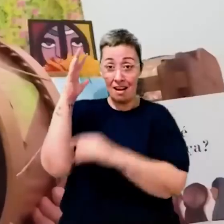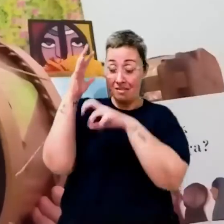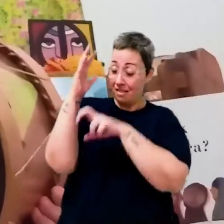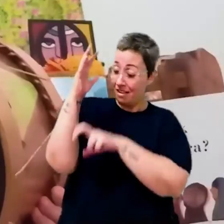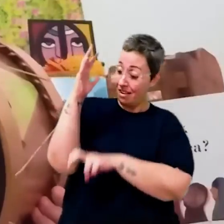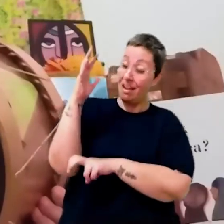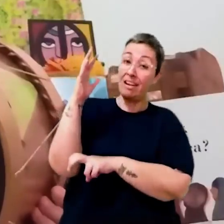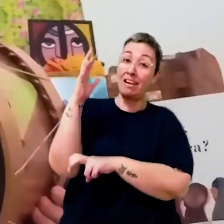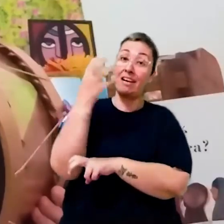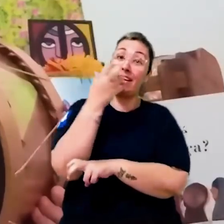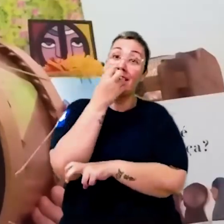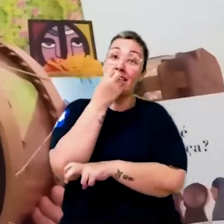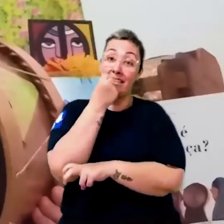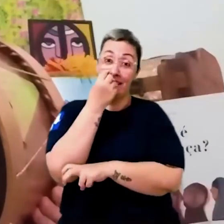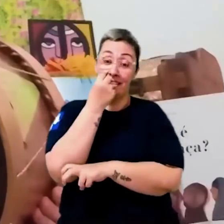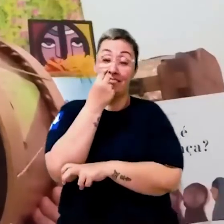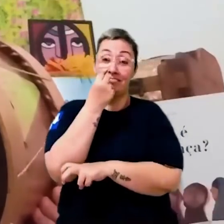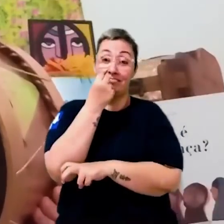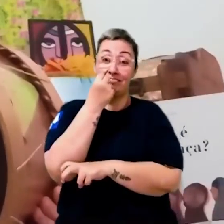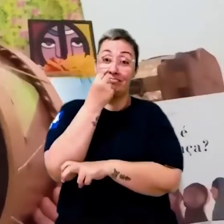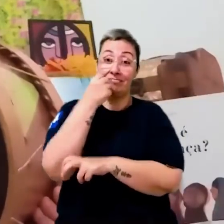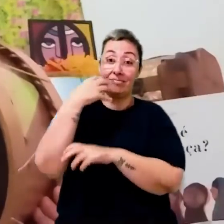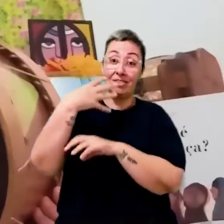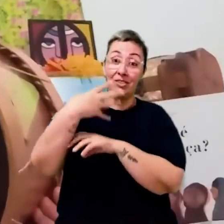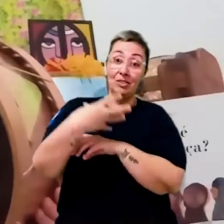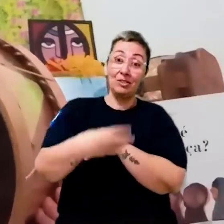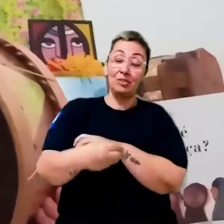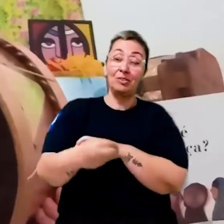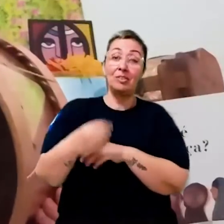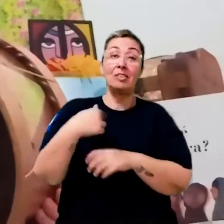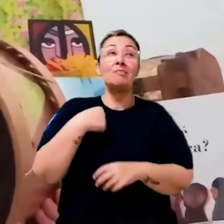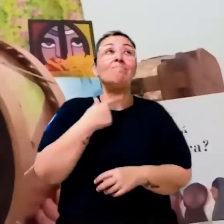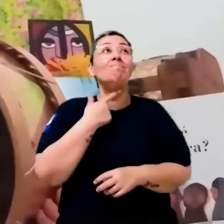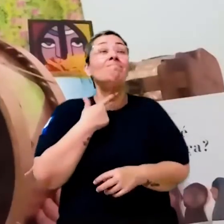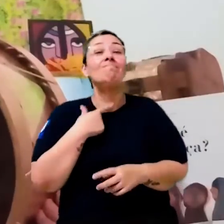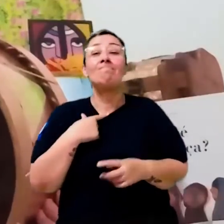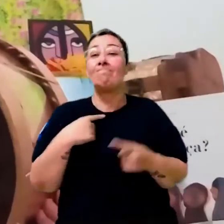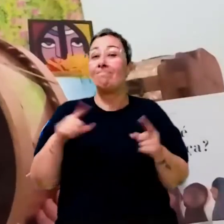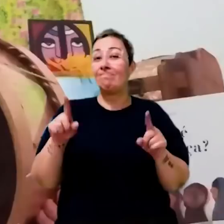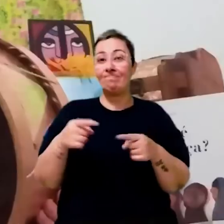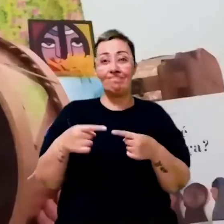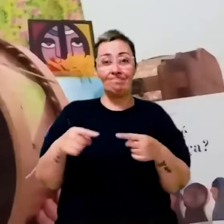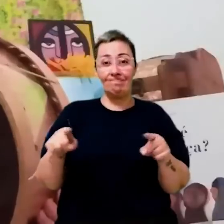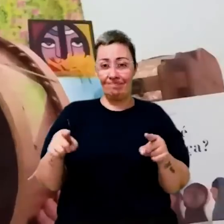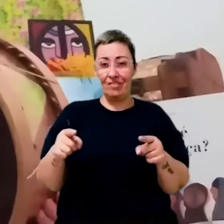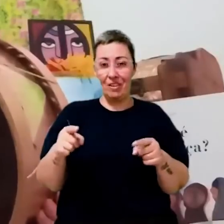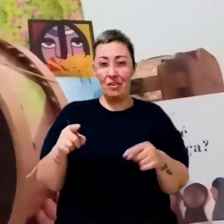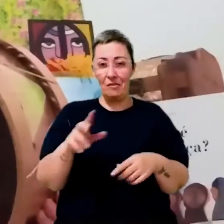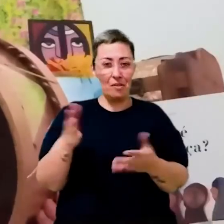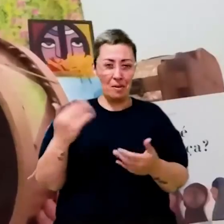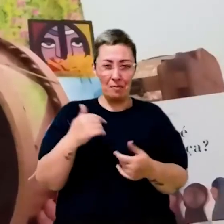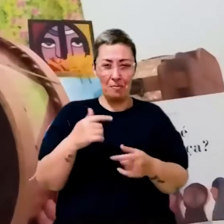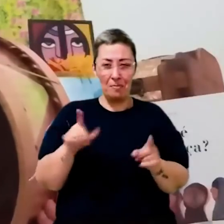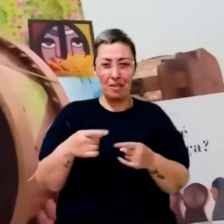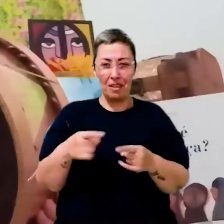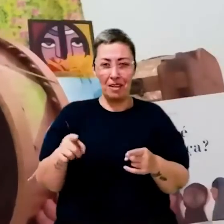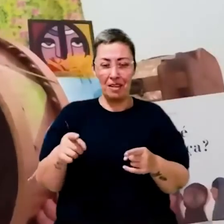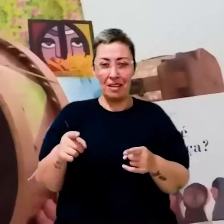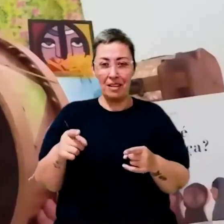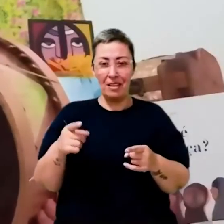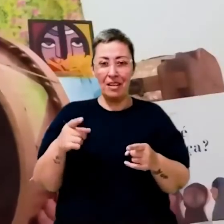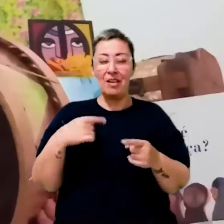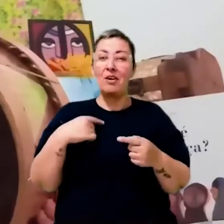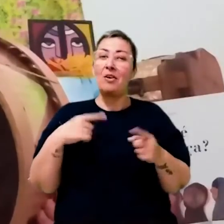dos laranjais. Ah, e que vontade de cantar. Vamos cantar? Cantar